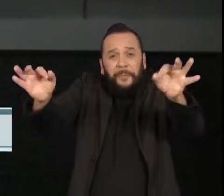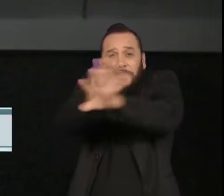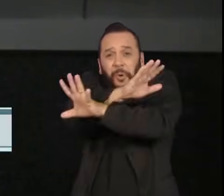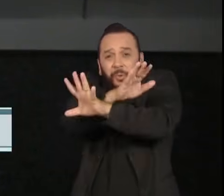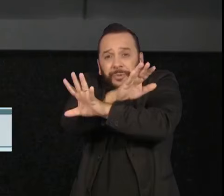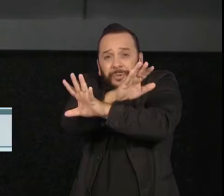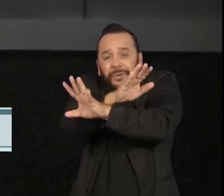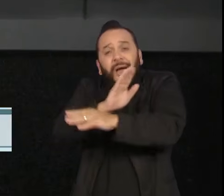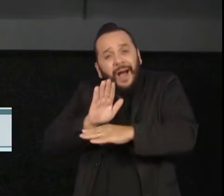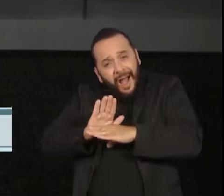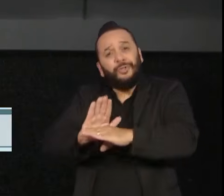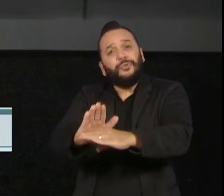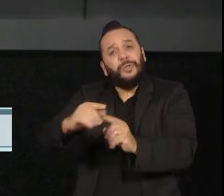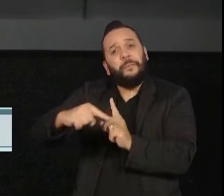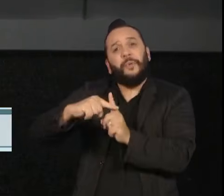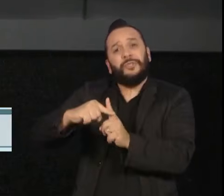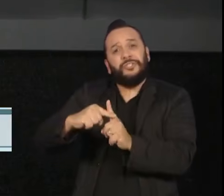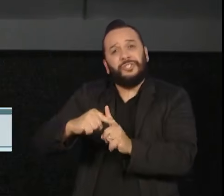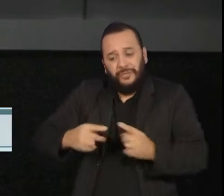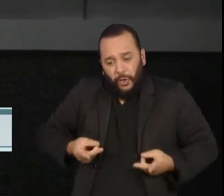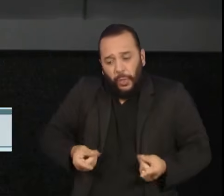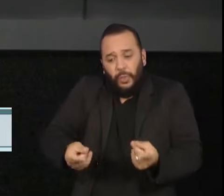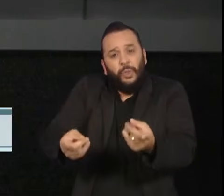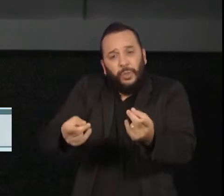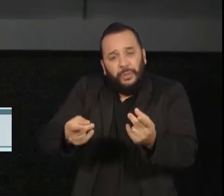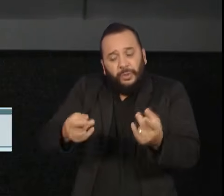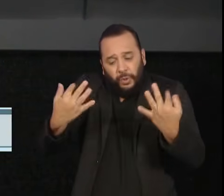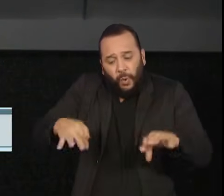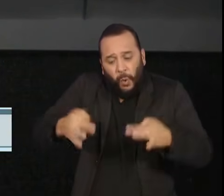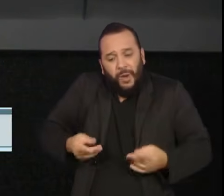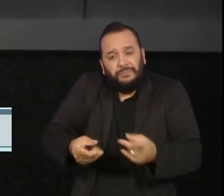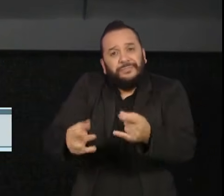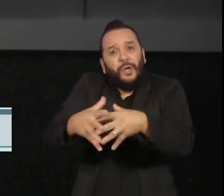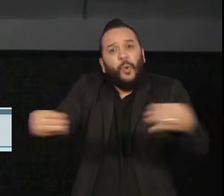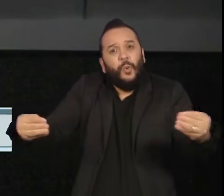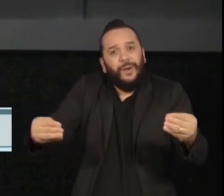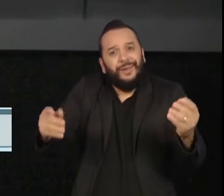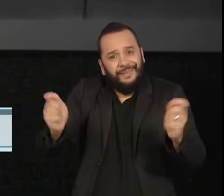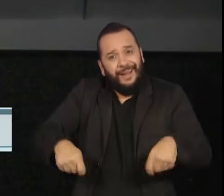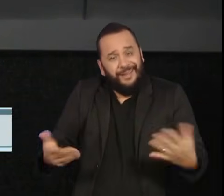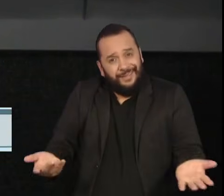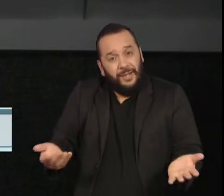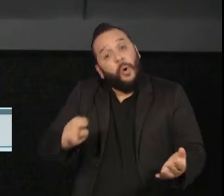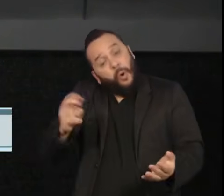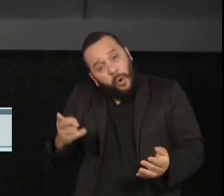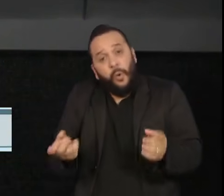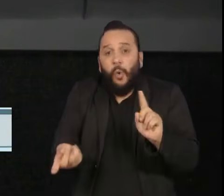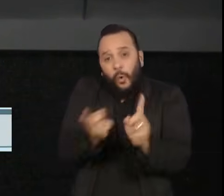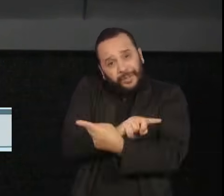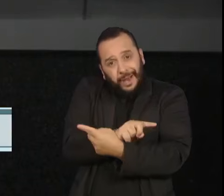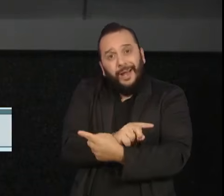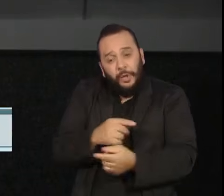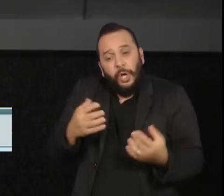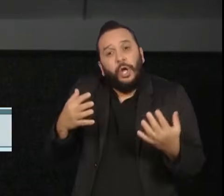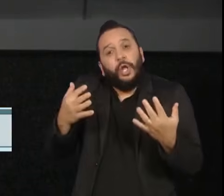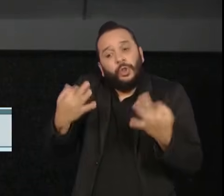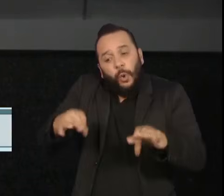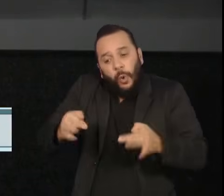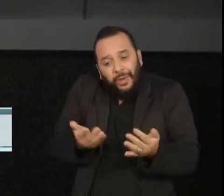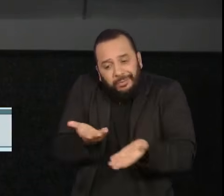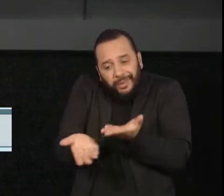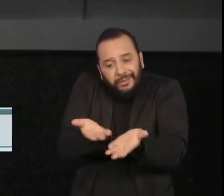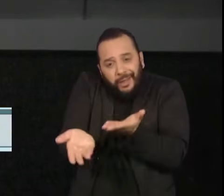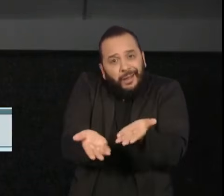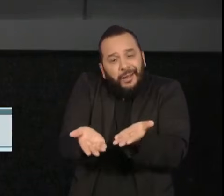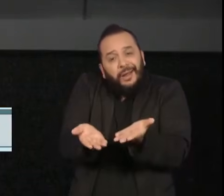ter um impacto positivo no tratamento da dor ou vice-versa? Mas isso a gente precisa investigar